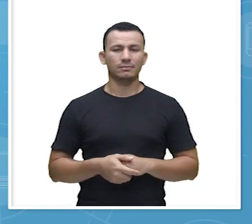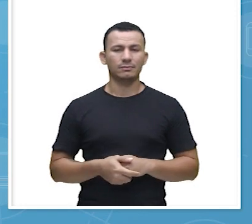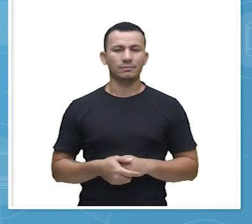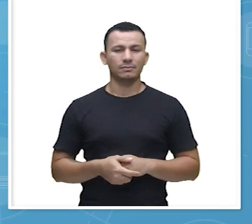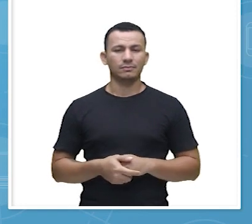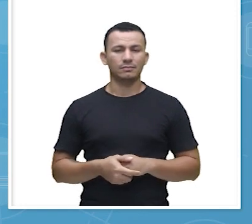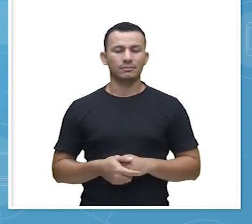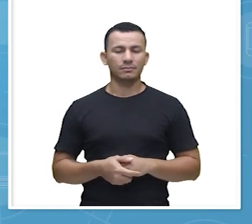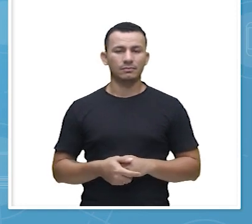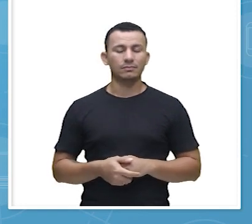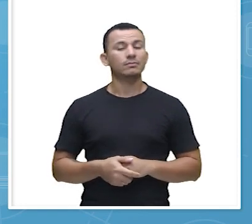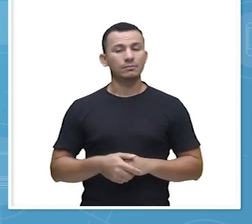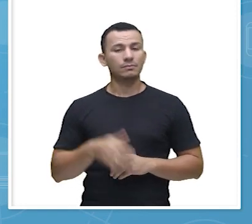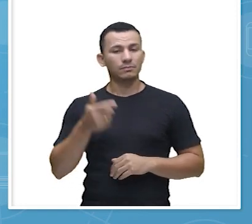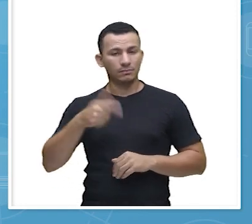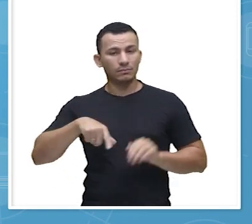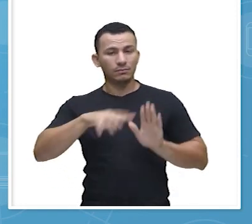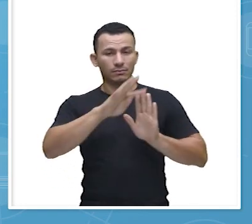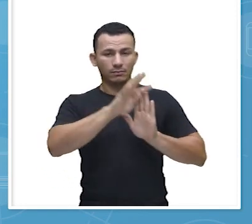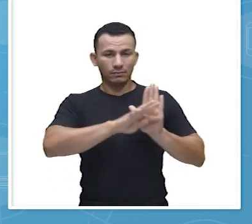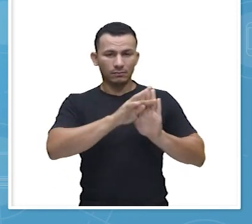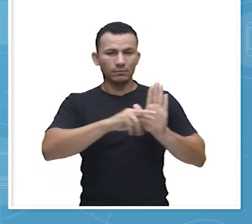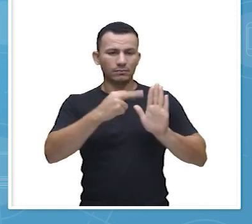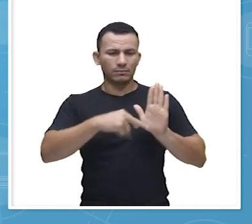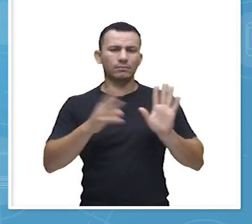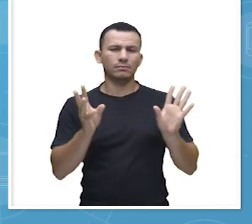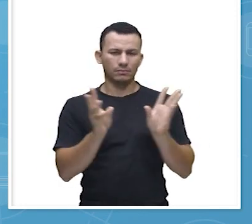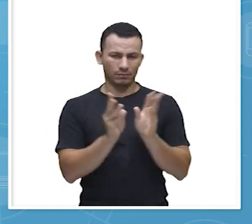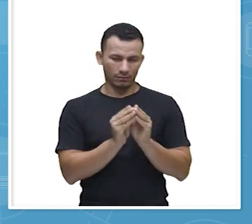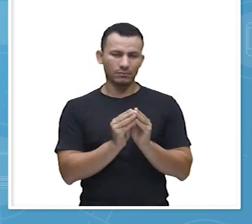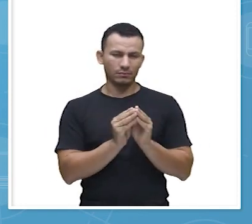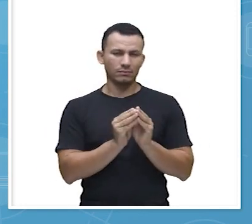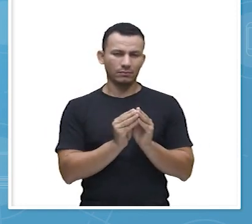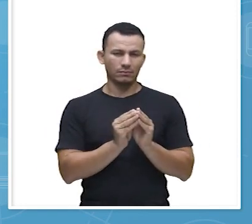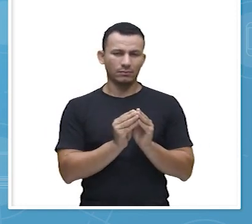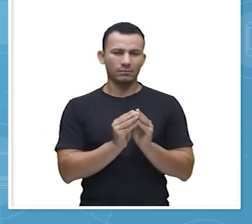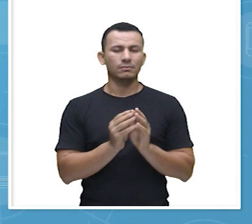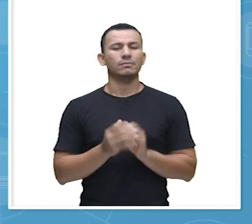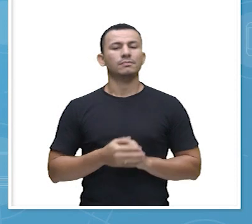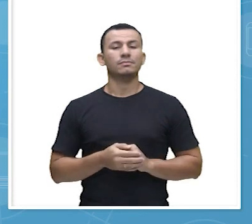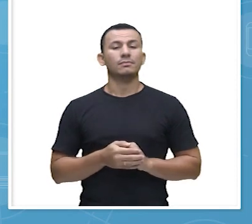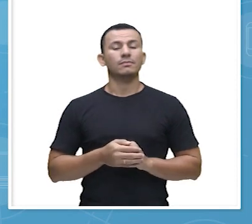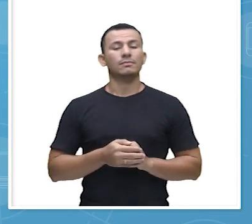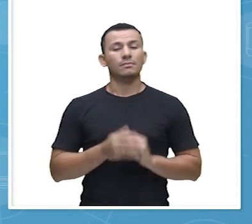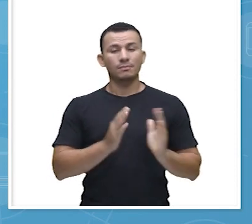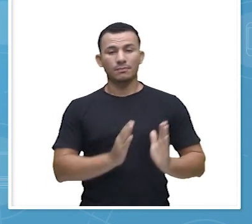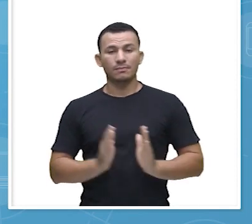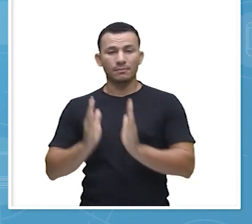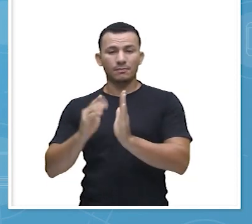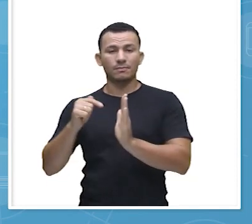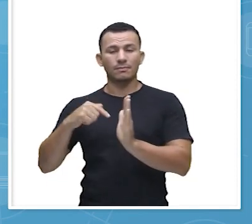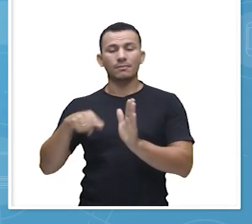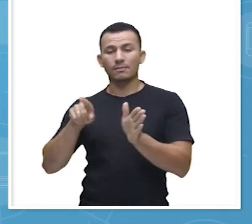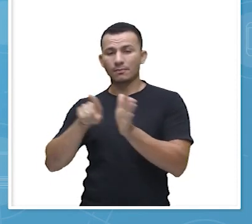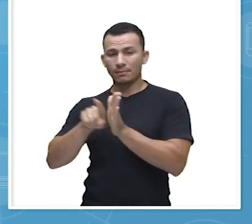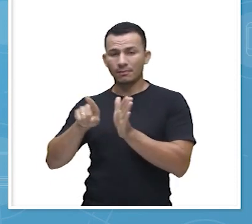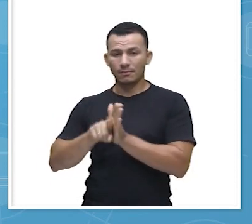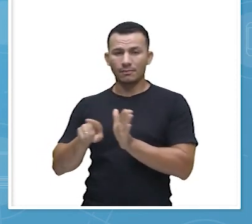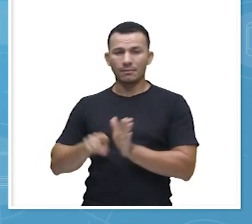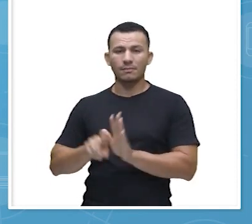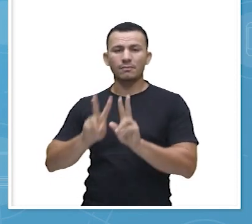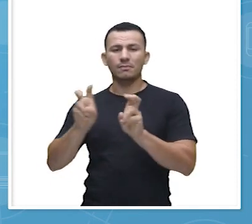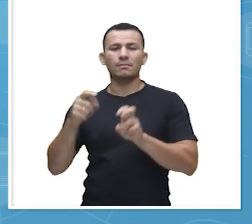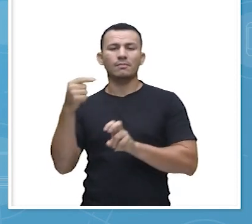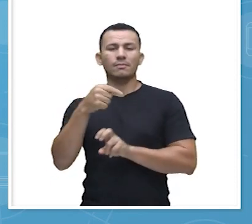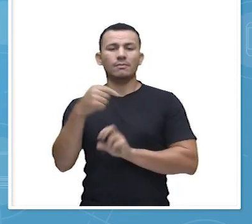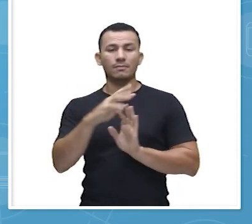temos um texto bem breve, agora menor que na primeira questão, e na sequência, a pergunta sobre esse